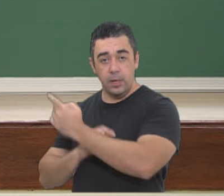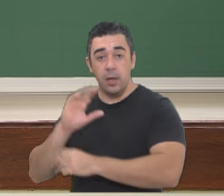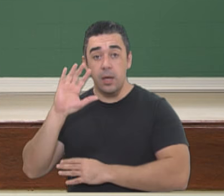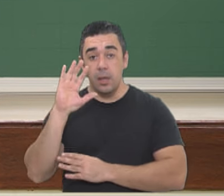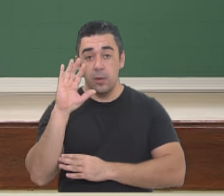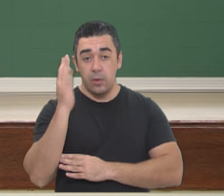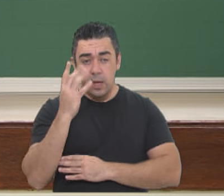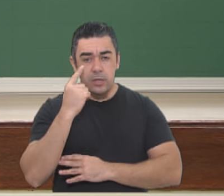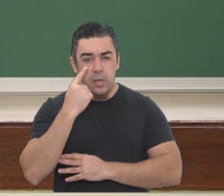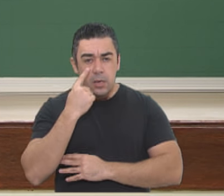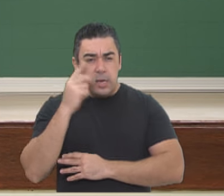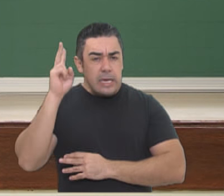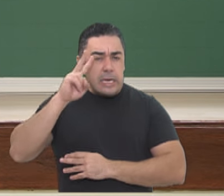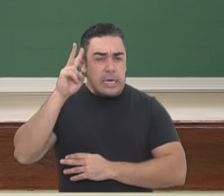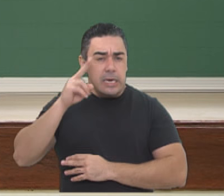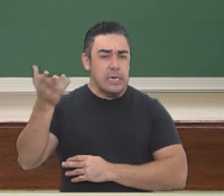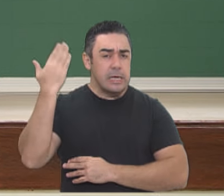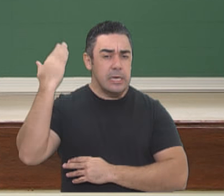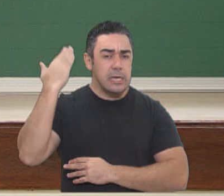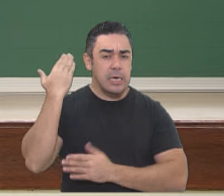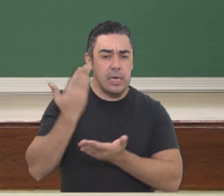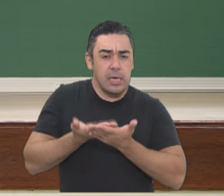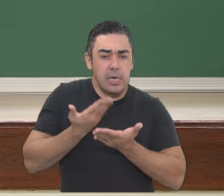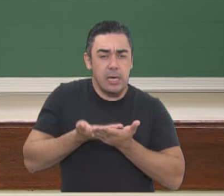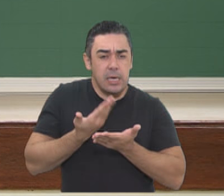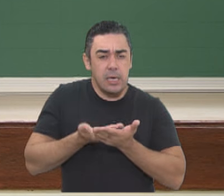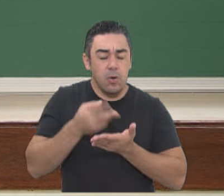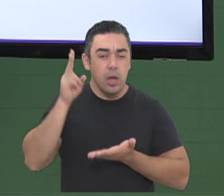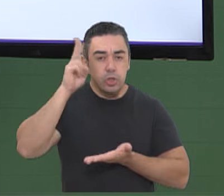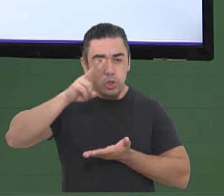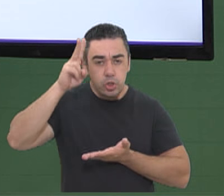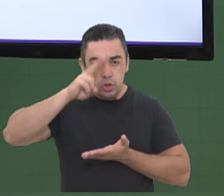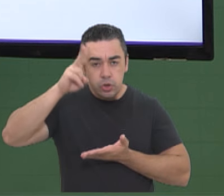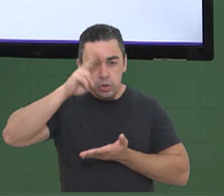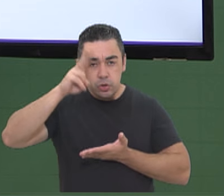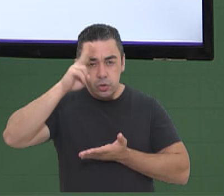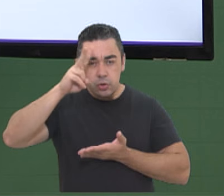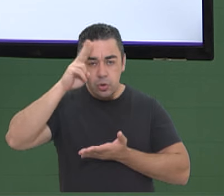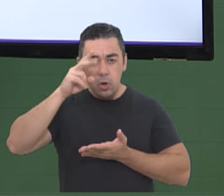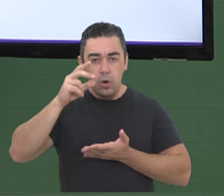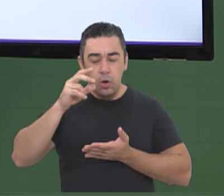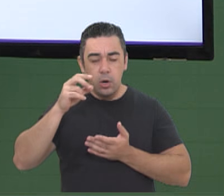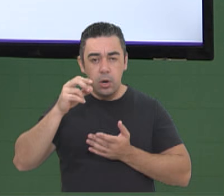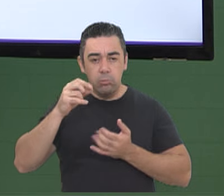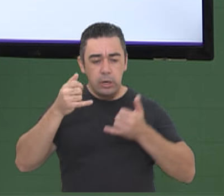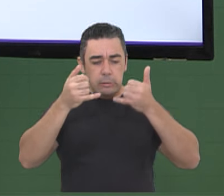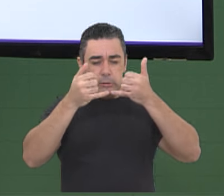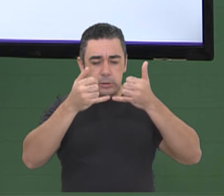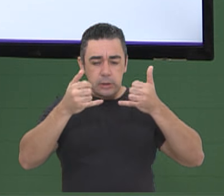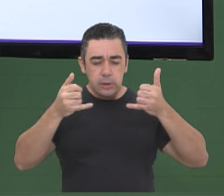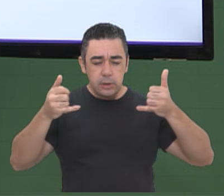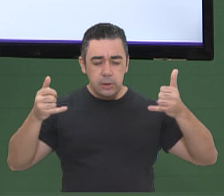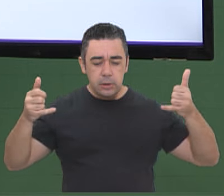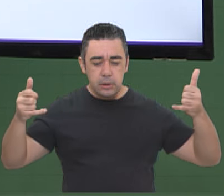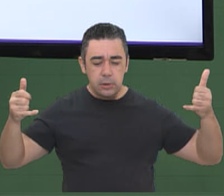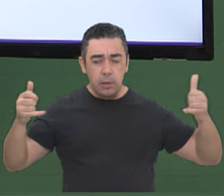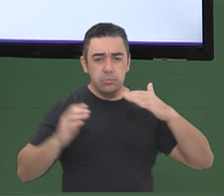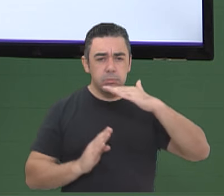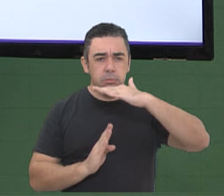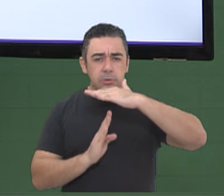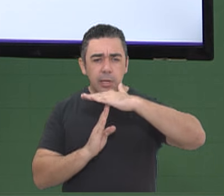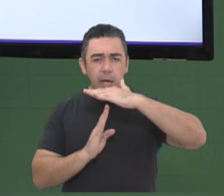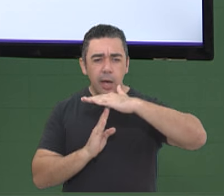refere lá, vamos lembrar lá da aula de história. Quando a gente fala lá na aula de história, uma linha do tempo, uma linha